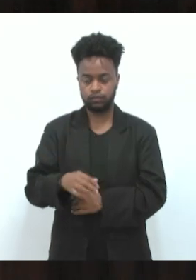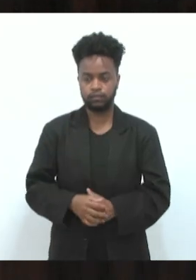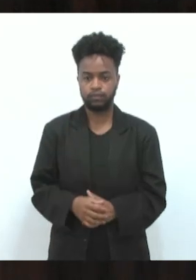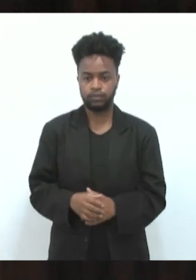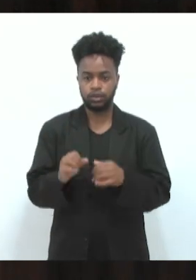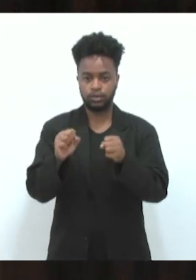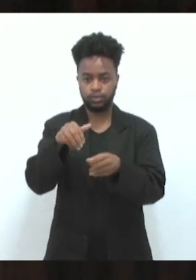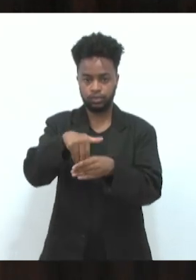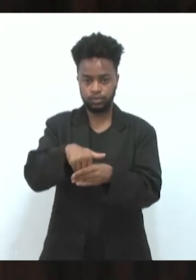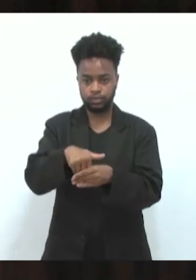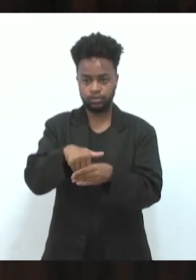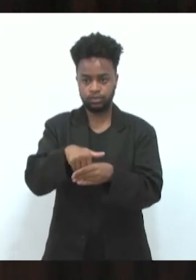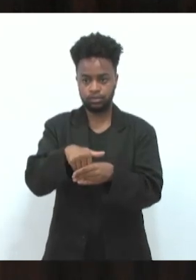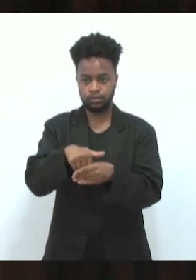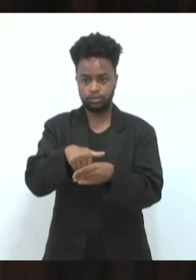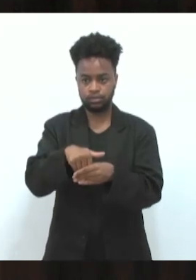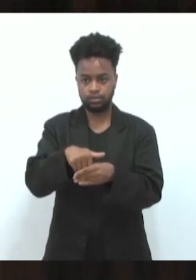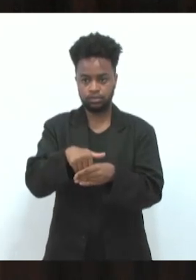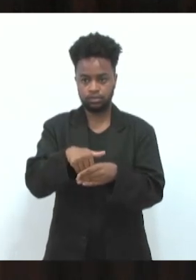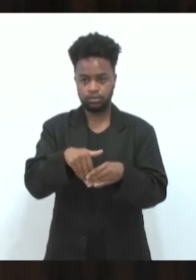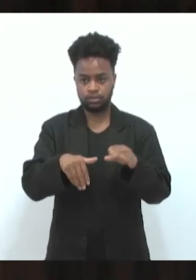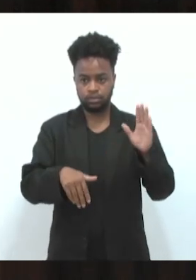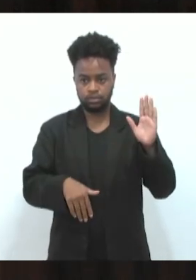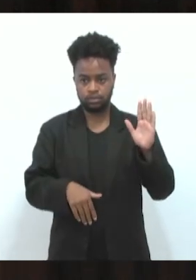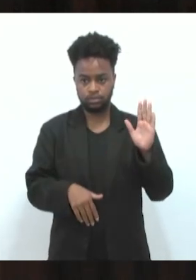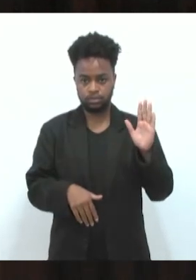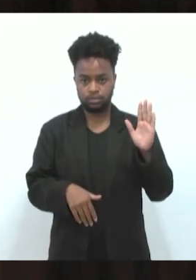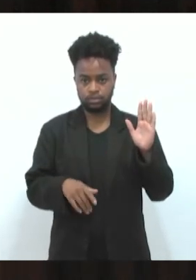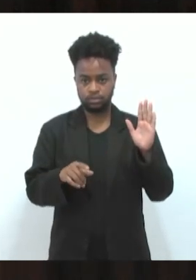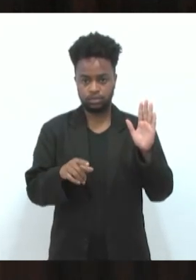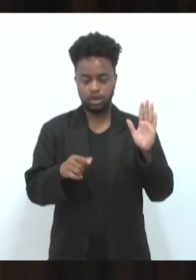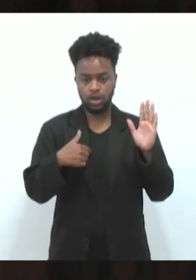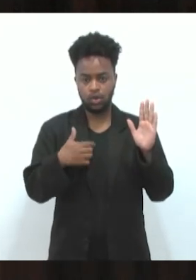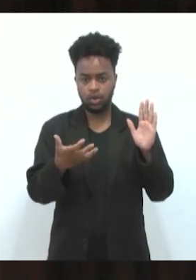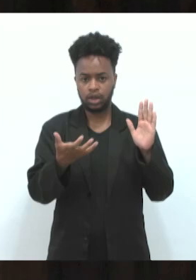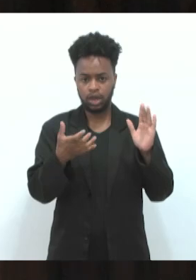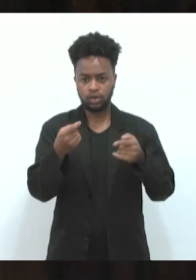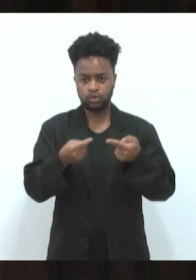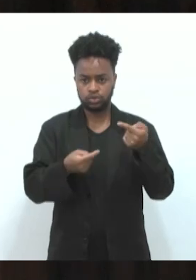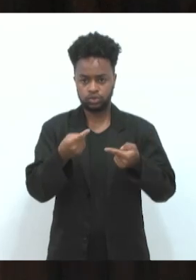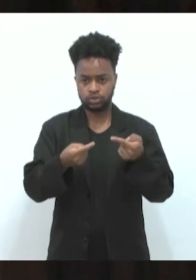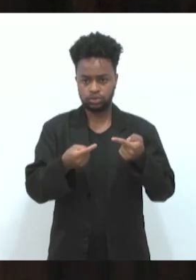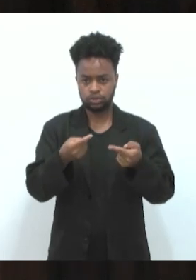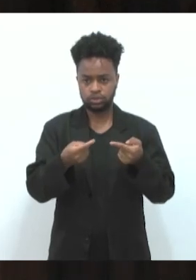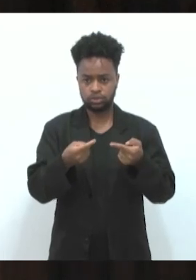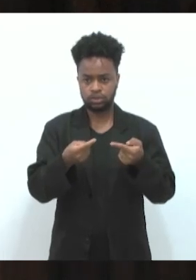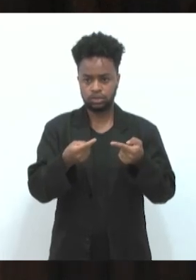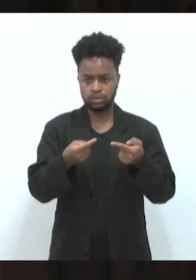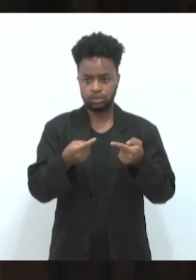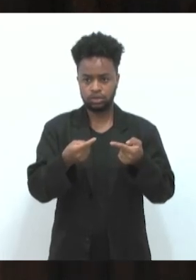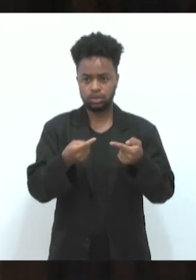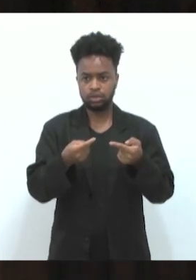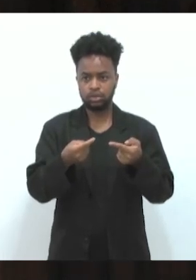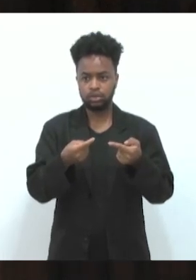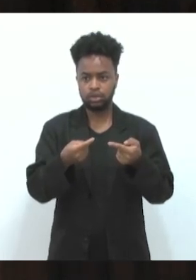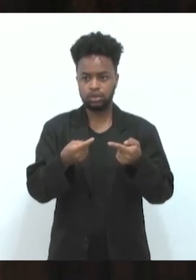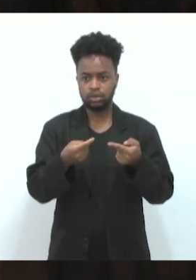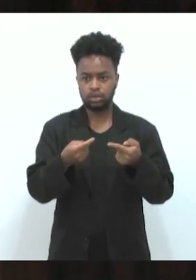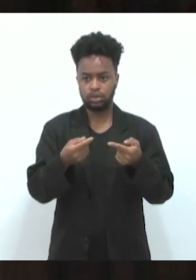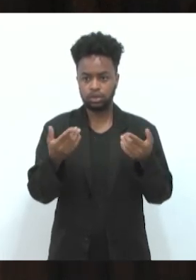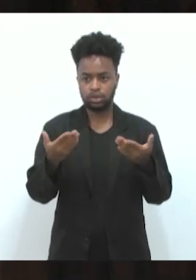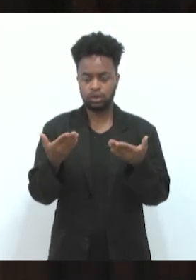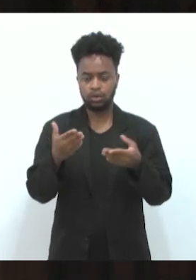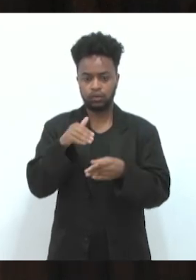Em votação. Em discussão, por favor. Gostaria de discutir. Não, está em processo de votação. Está em processo de